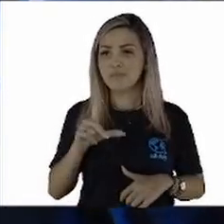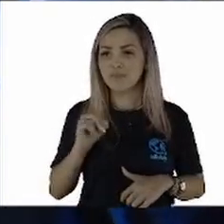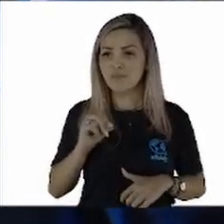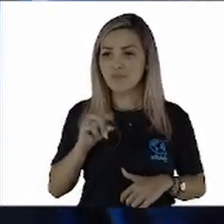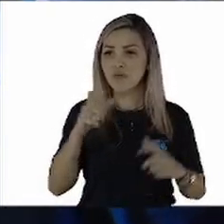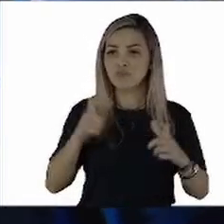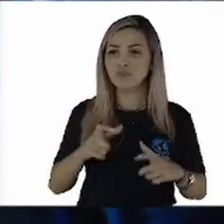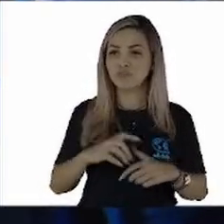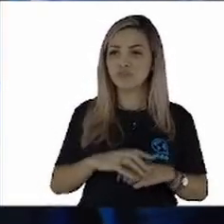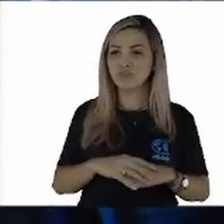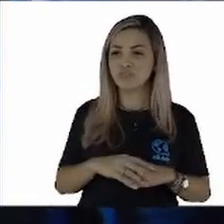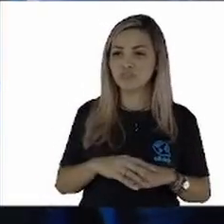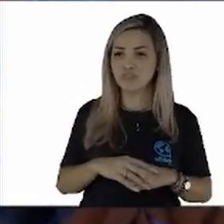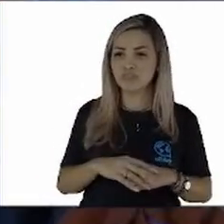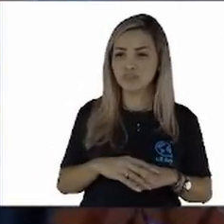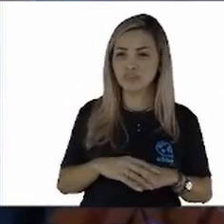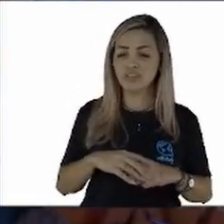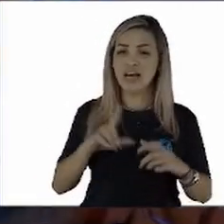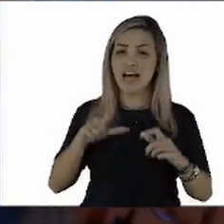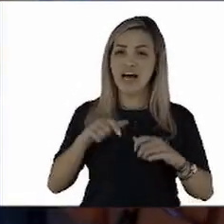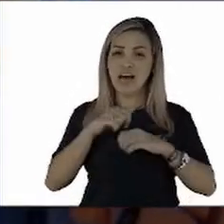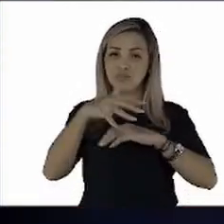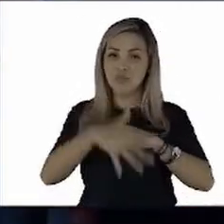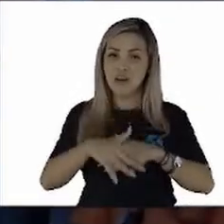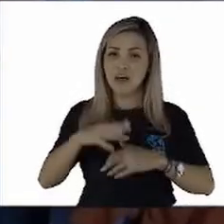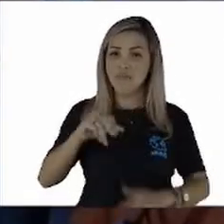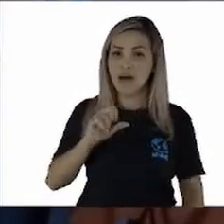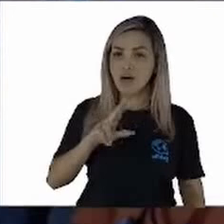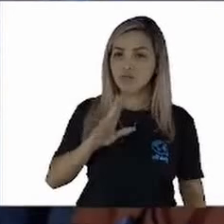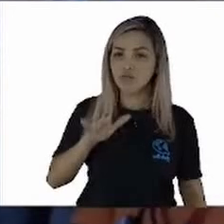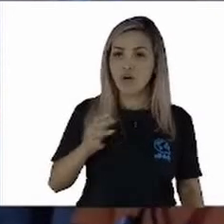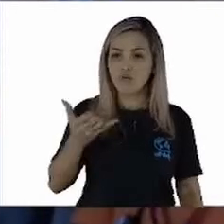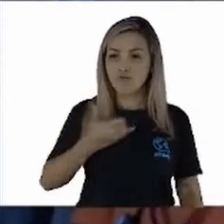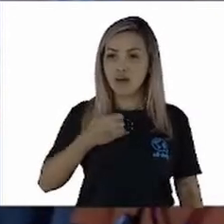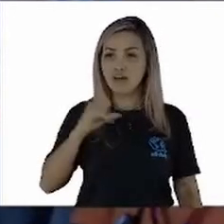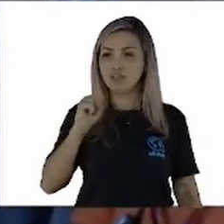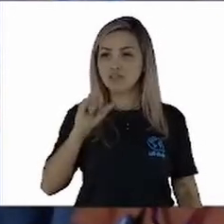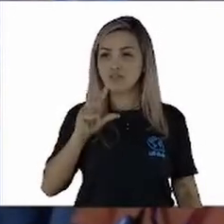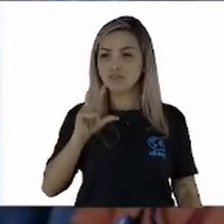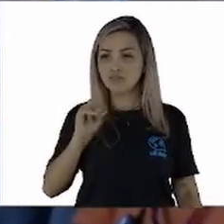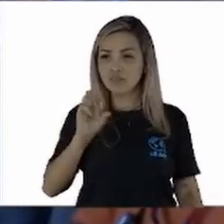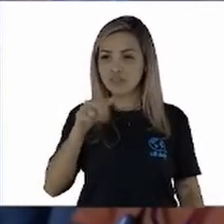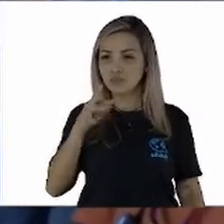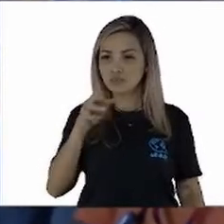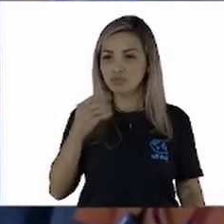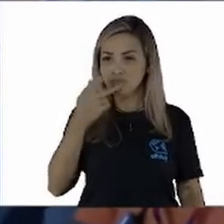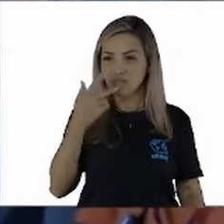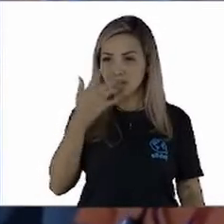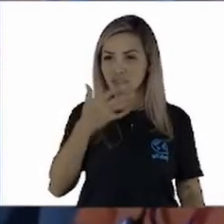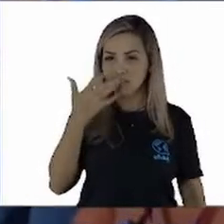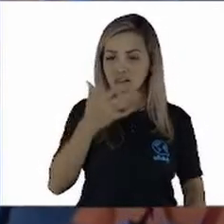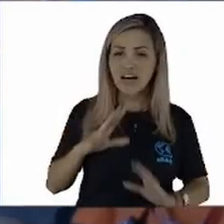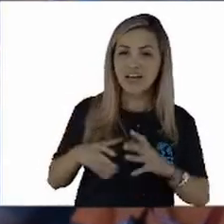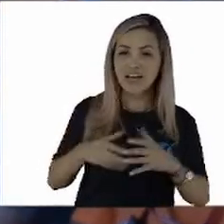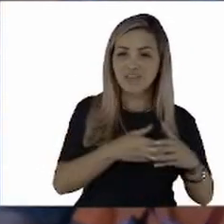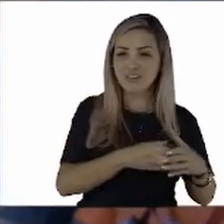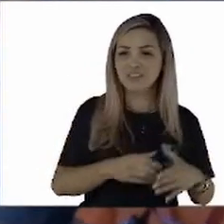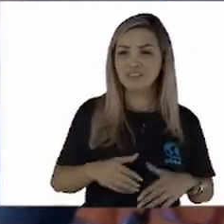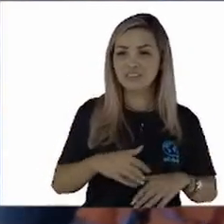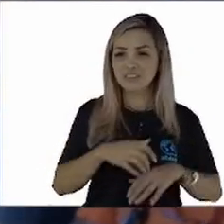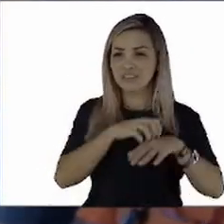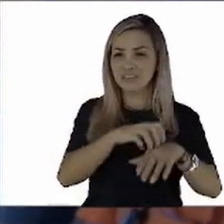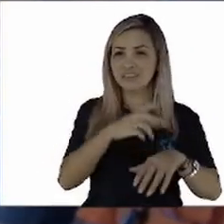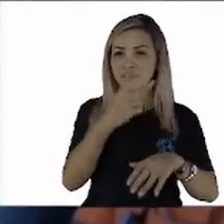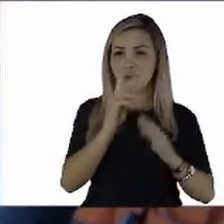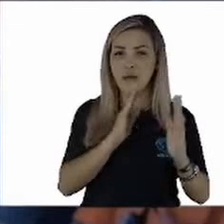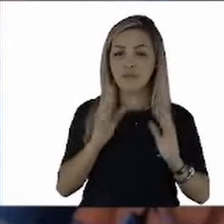Paulo, caravana de onde, Paulo? Cachoeira de Macacu. Já ouviu falar em Silvio Santos na tua vida? Era um apresentador que falava caravana de onde? Um pouquinho. Sei que